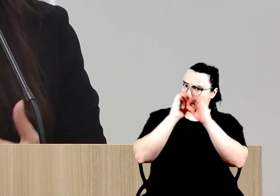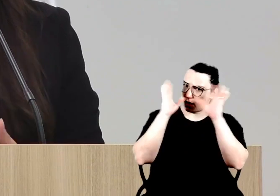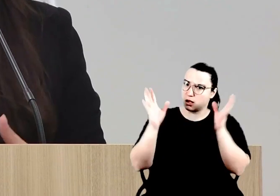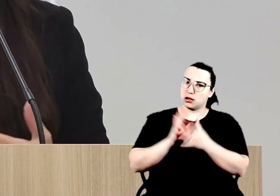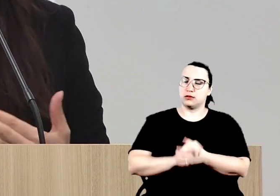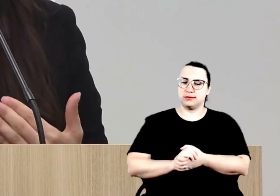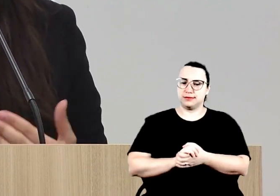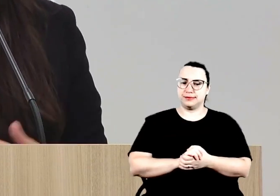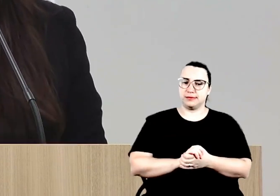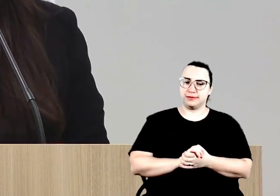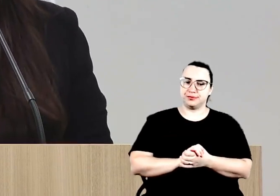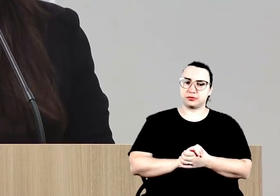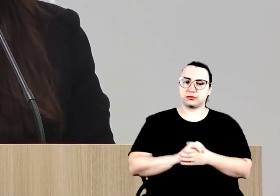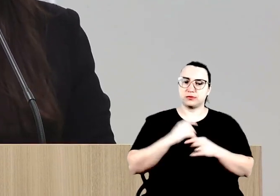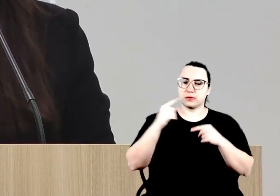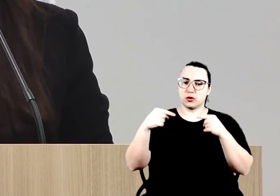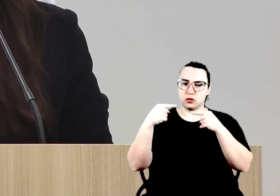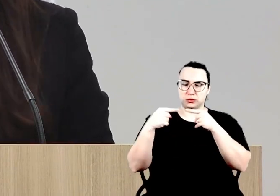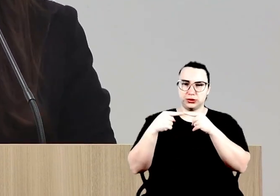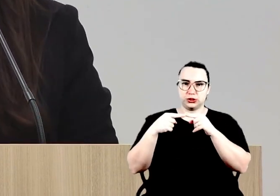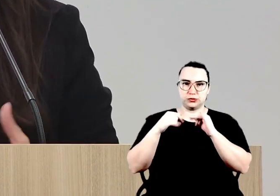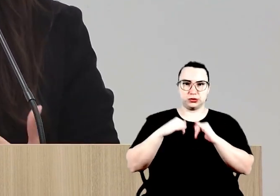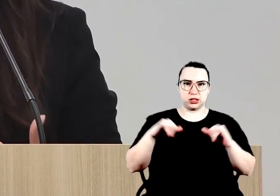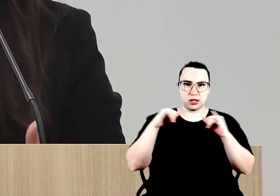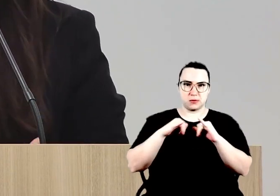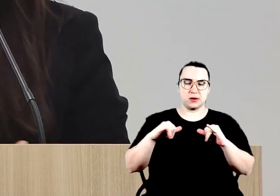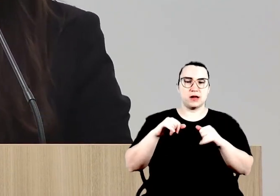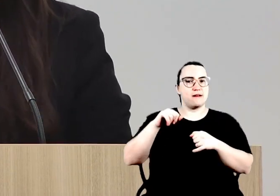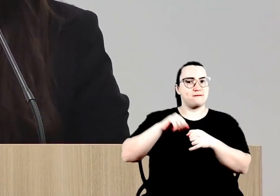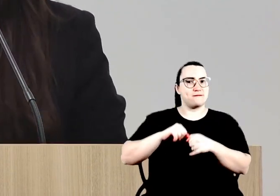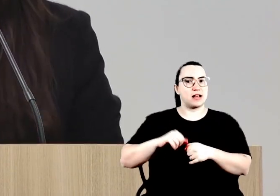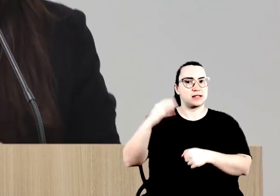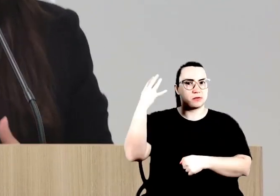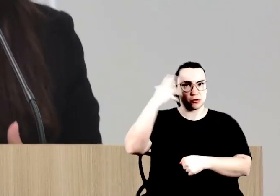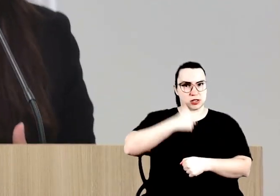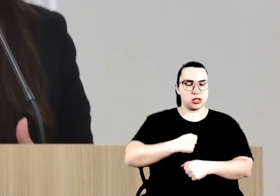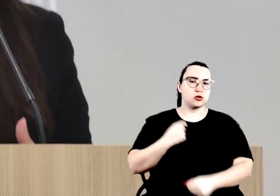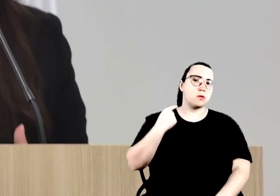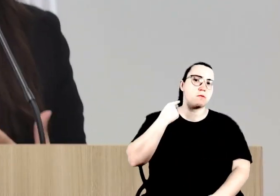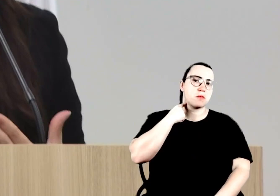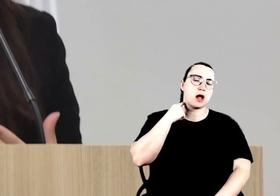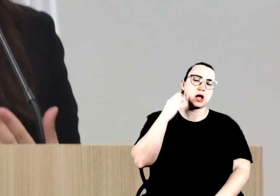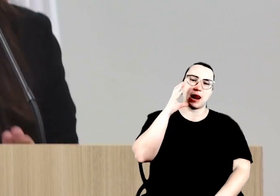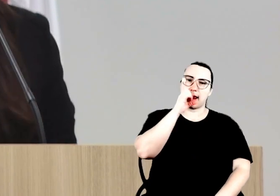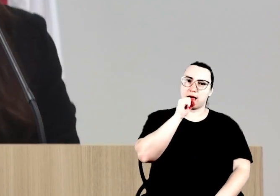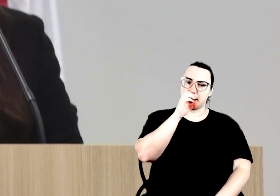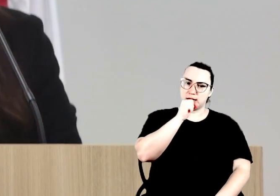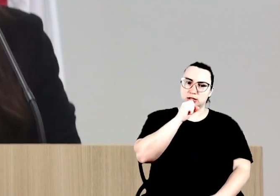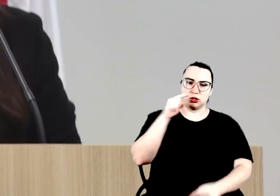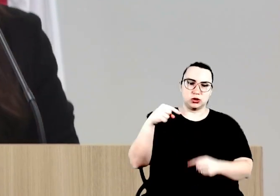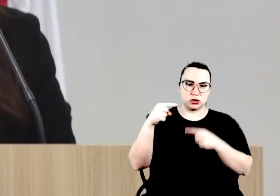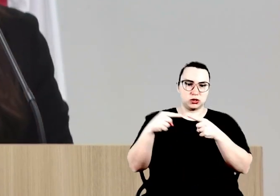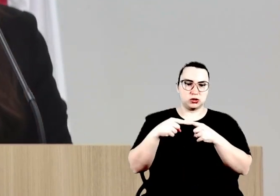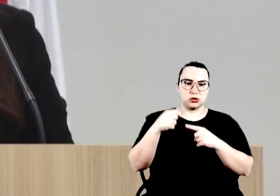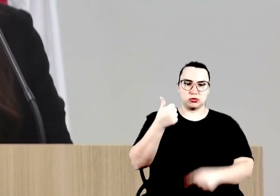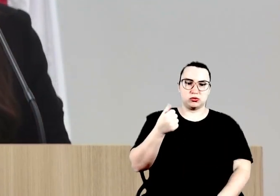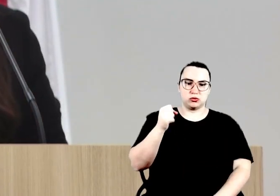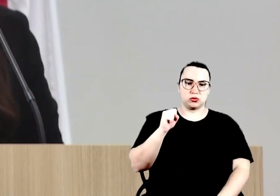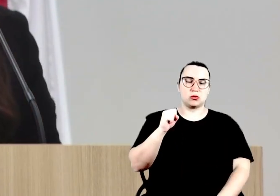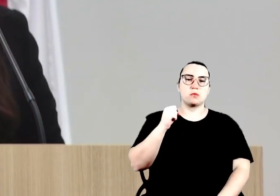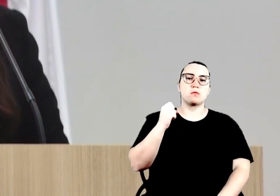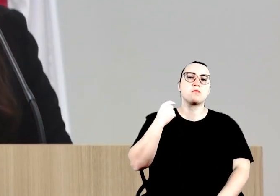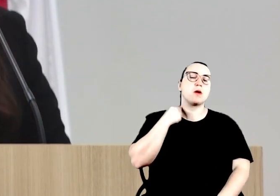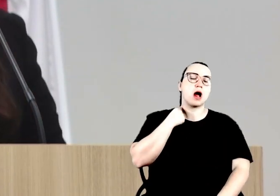da campanha Faça Bonito, o objetivo do Maio Laranja, o objetivo do 18 de maio, ele é o